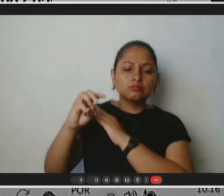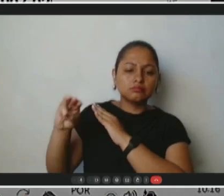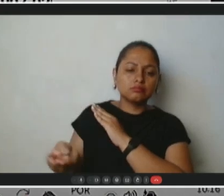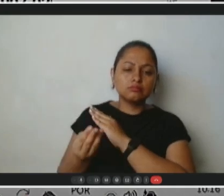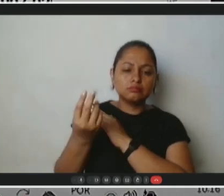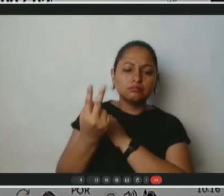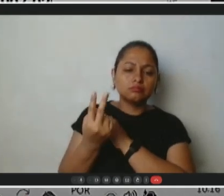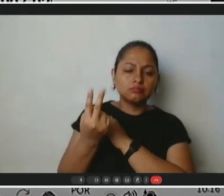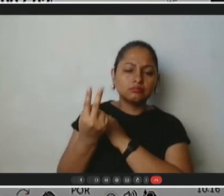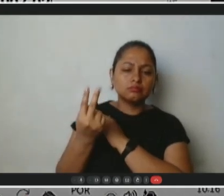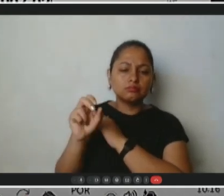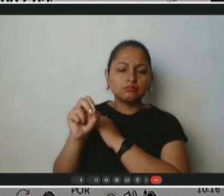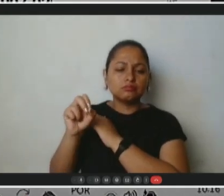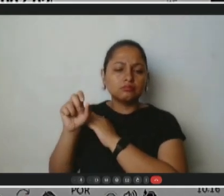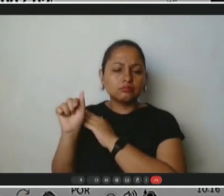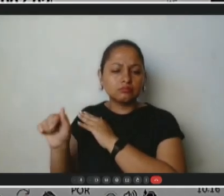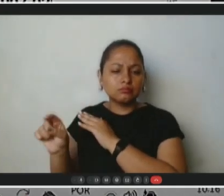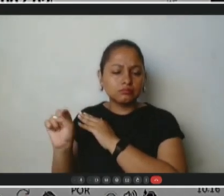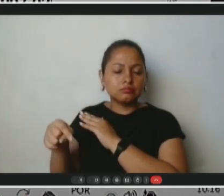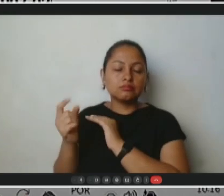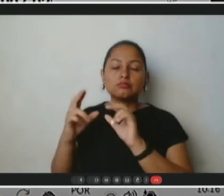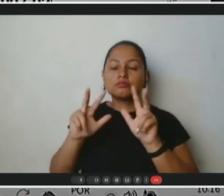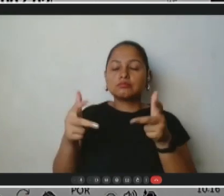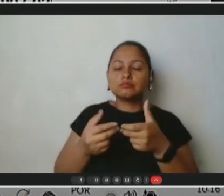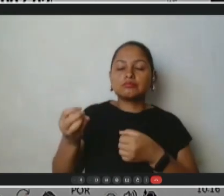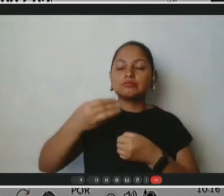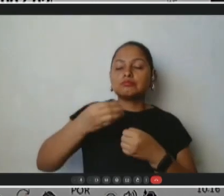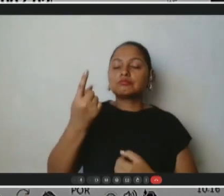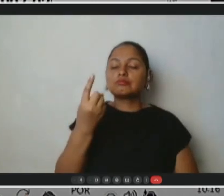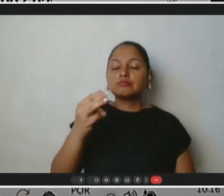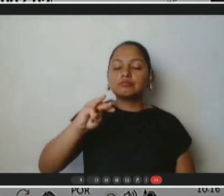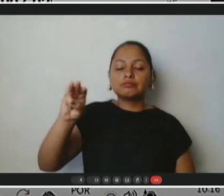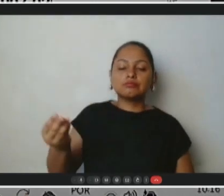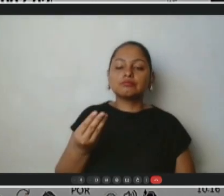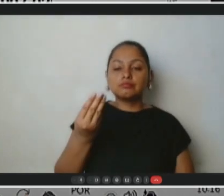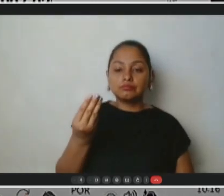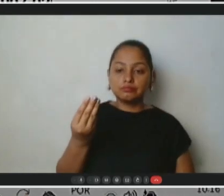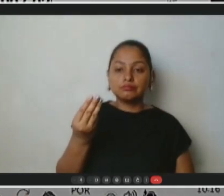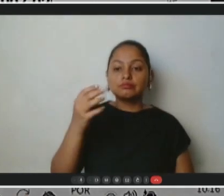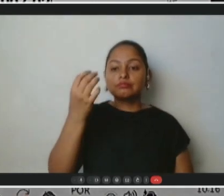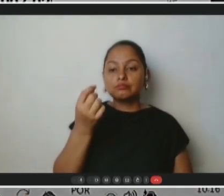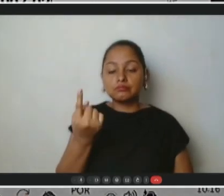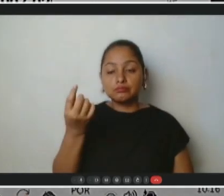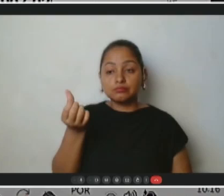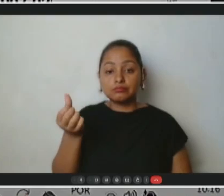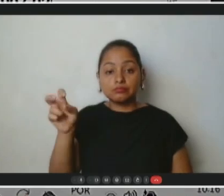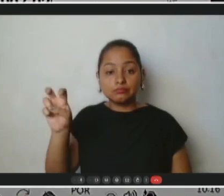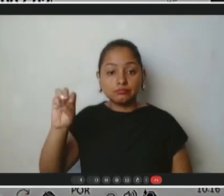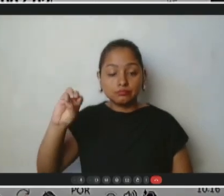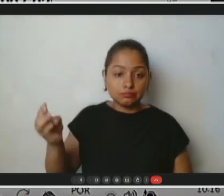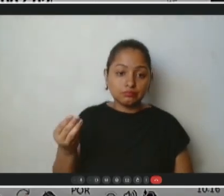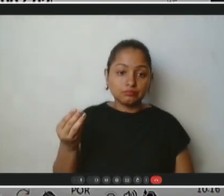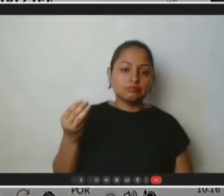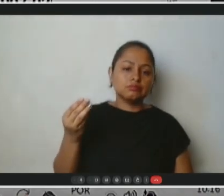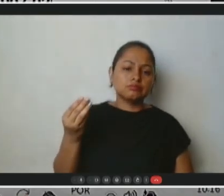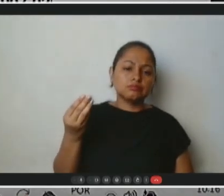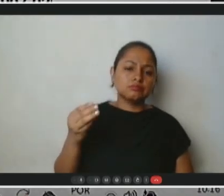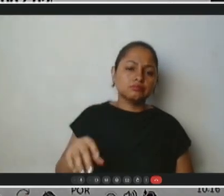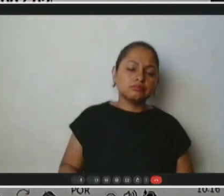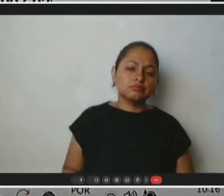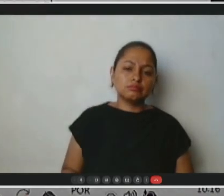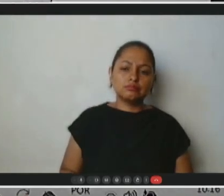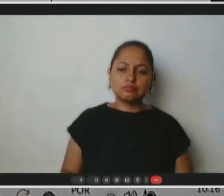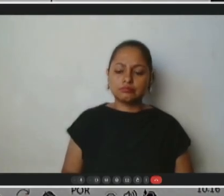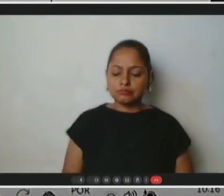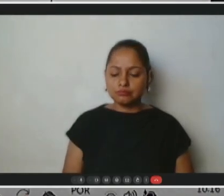1.207.500 reais. A Câmara Municipal, 13 milhões 165 mil 92 reais e 98 centavos. Reserva